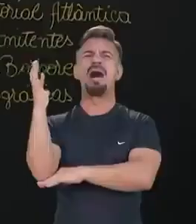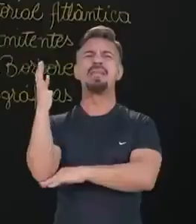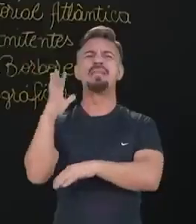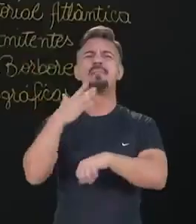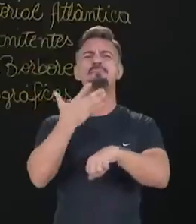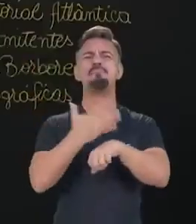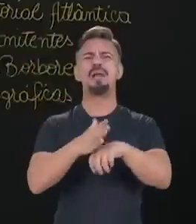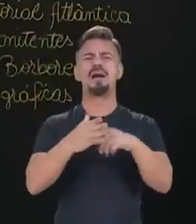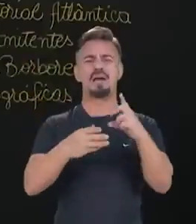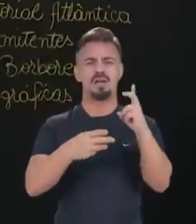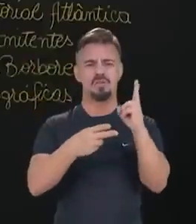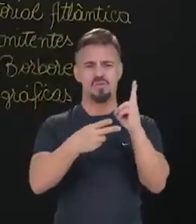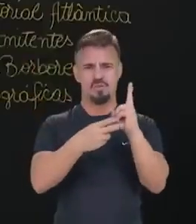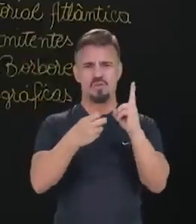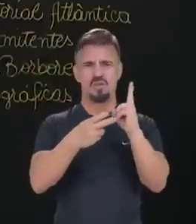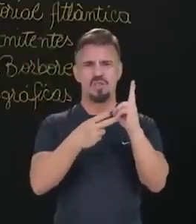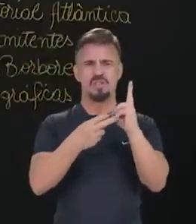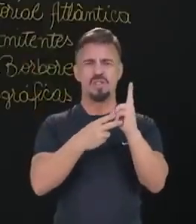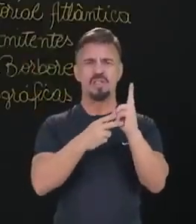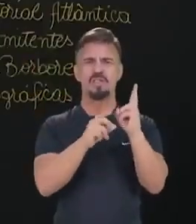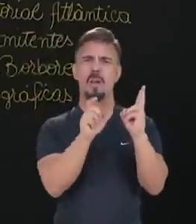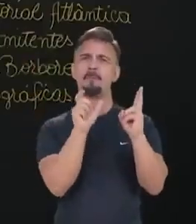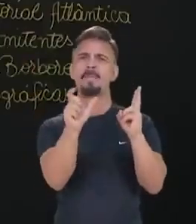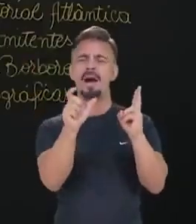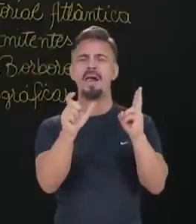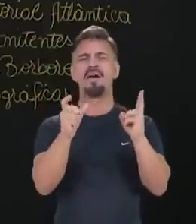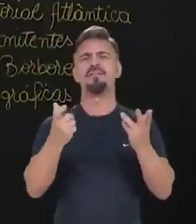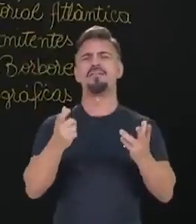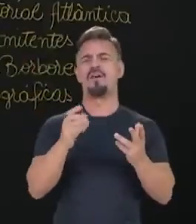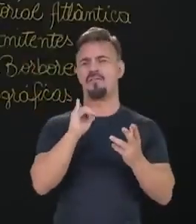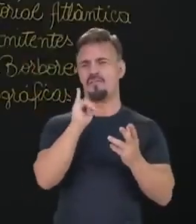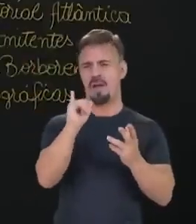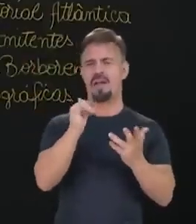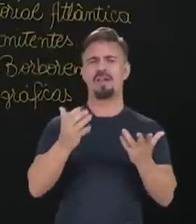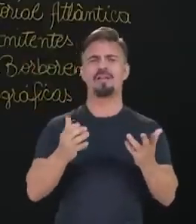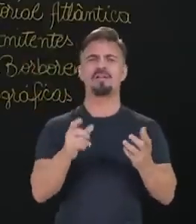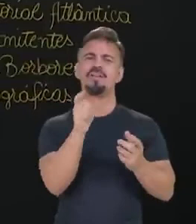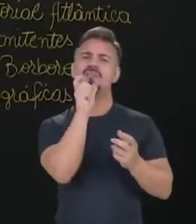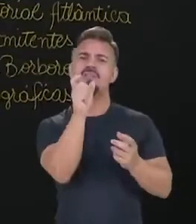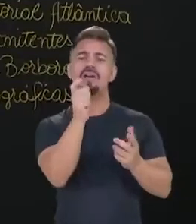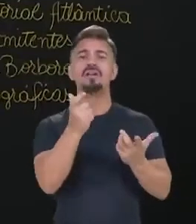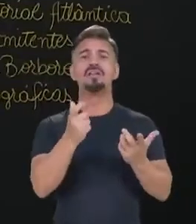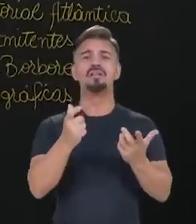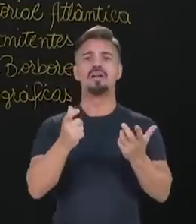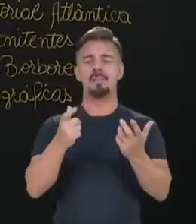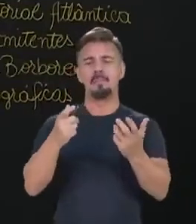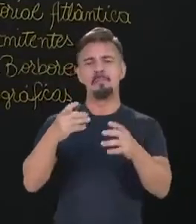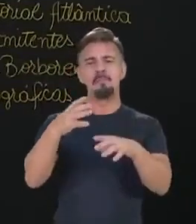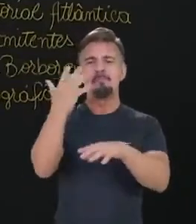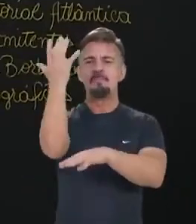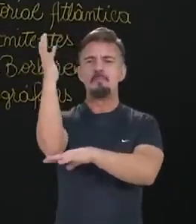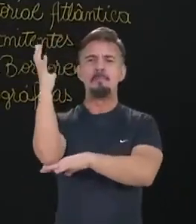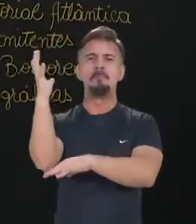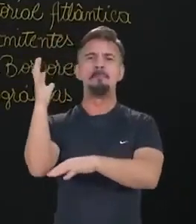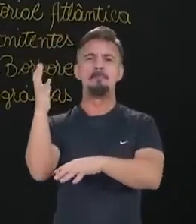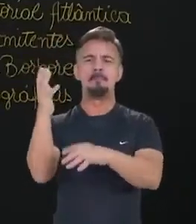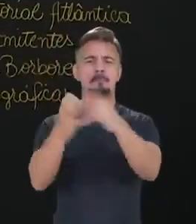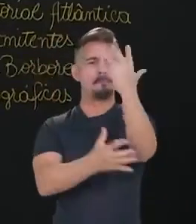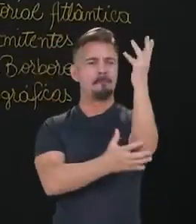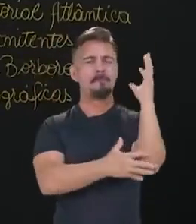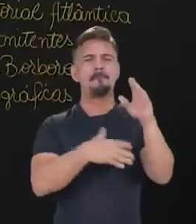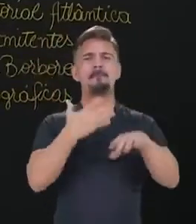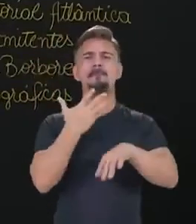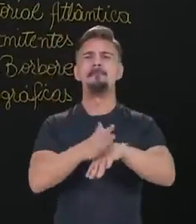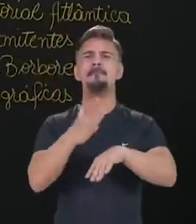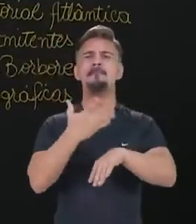Branca. Mata Branca devido ao corpo da vegetação, formado por um miolo mole, branco, e